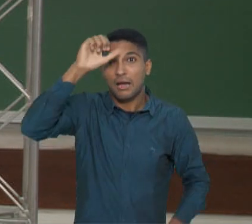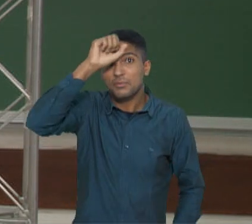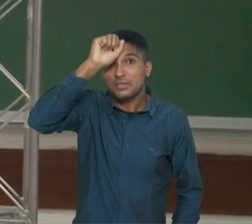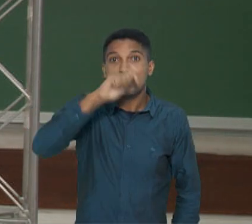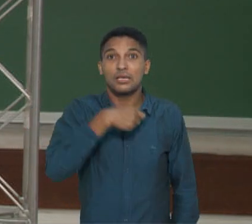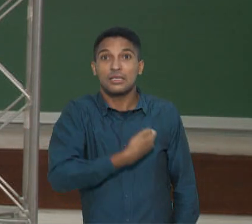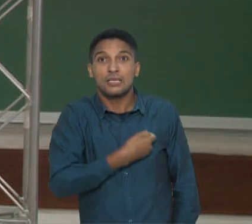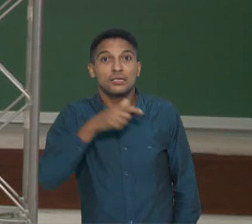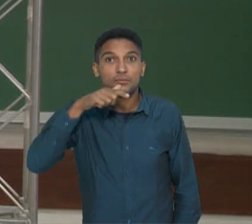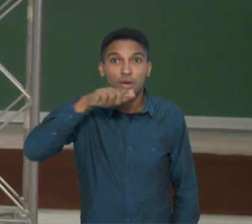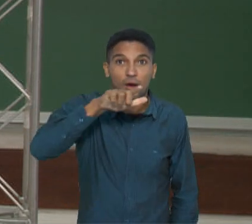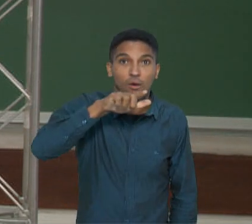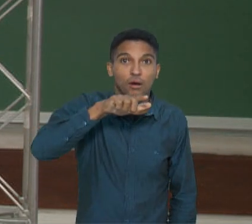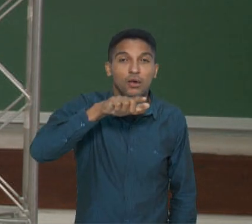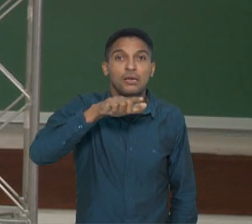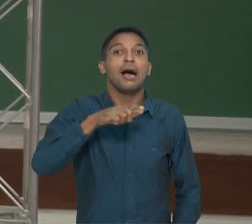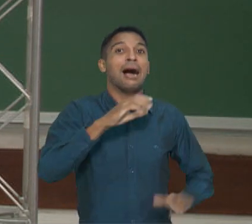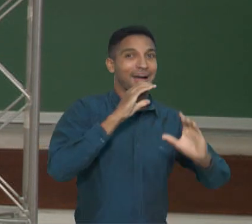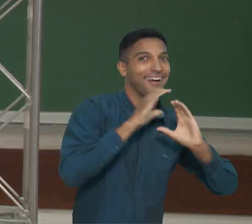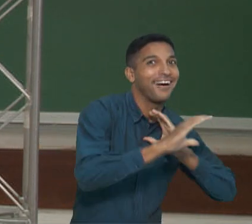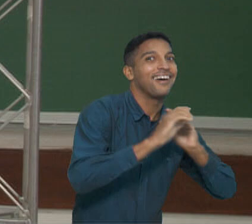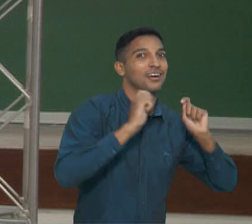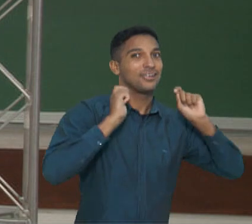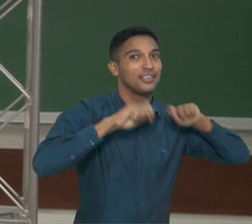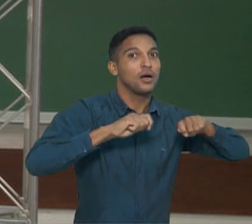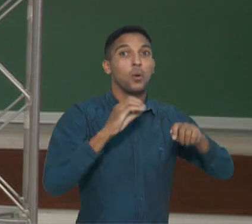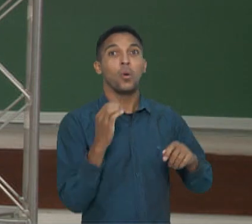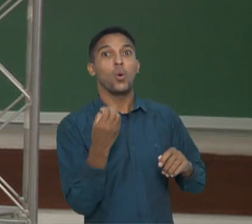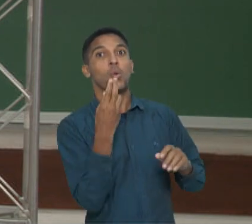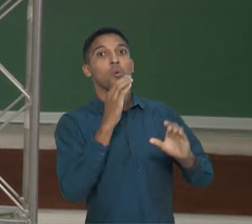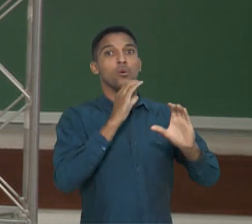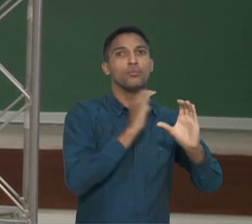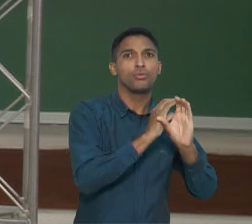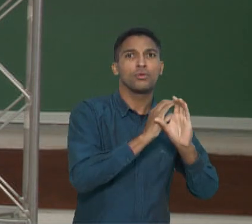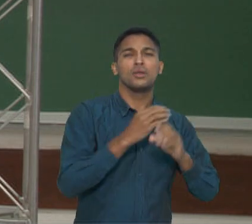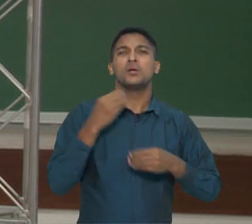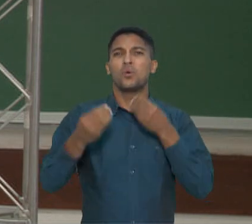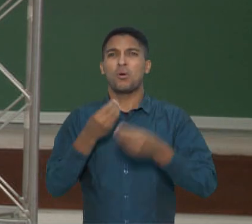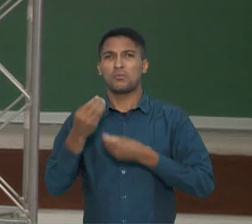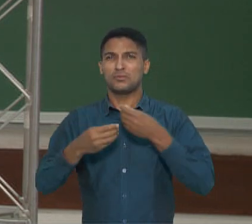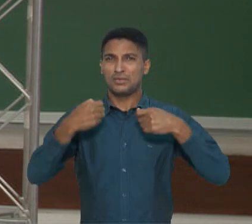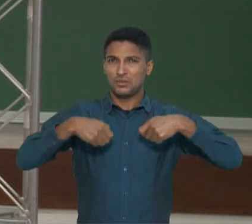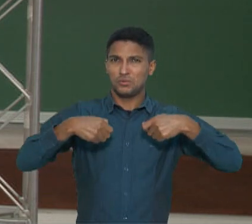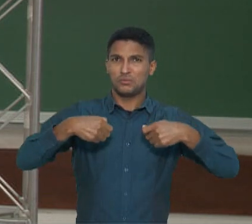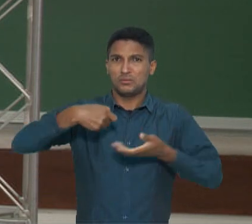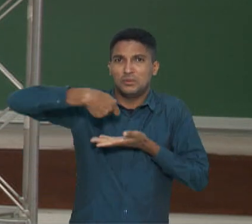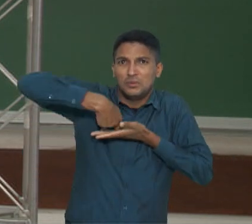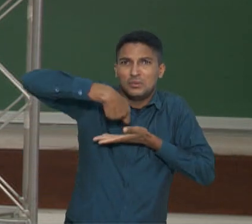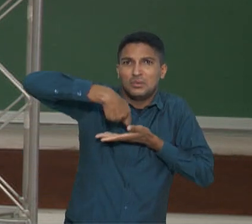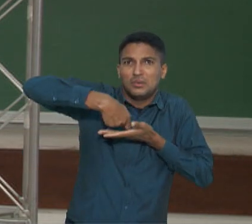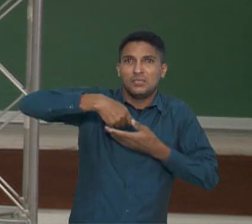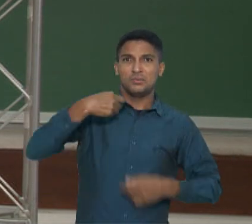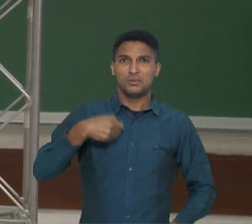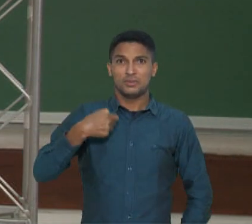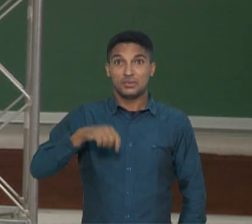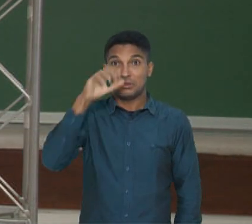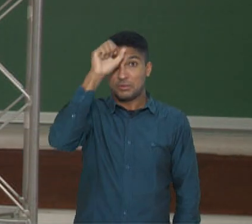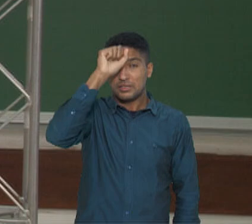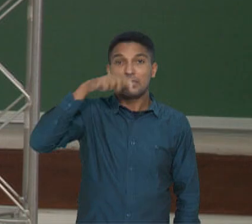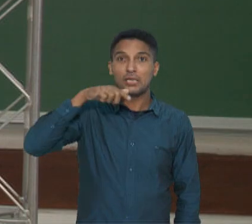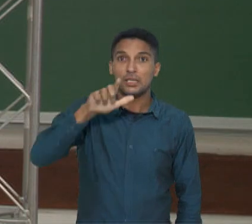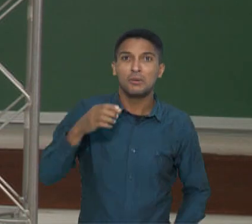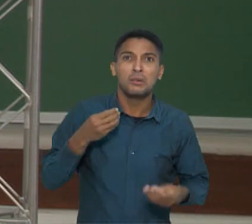outro território, será que eu tenho que aprender uma língua? Como que eu vou me virar? Então é um dos medos, é uma das